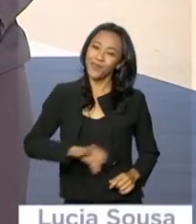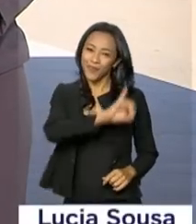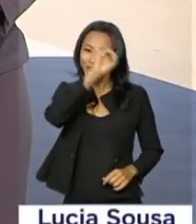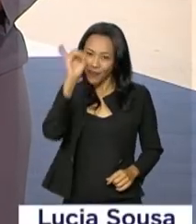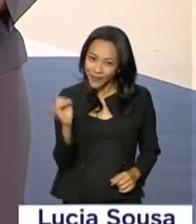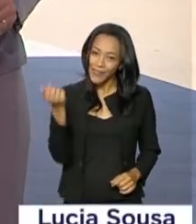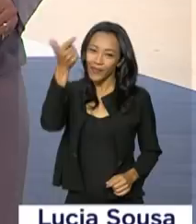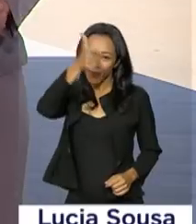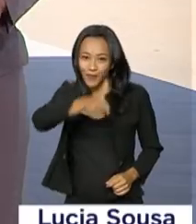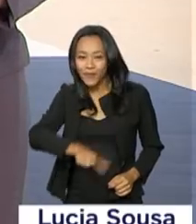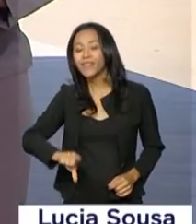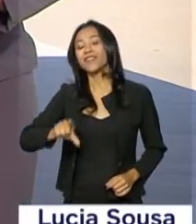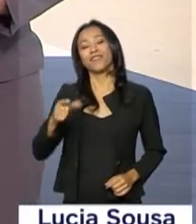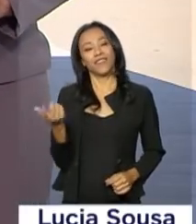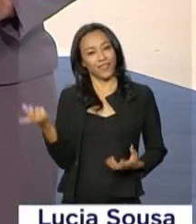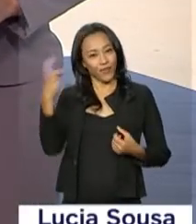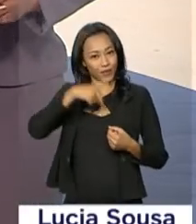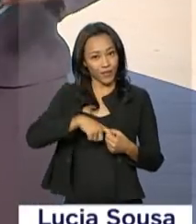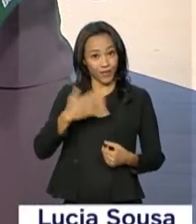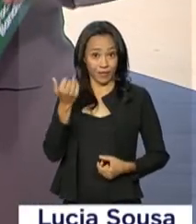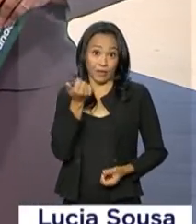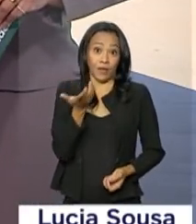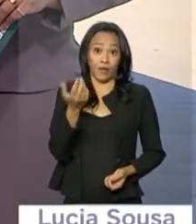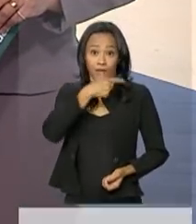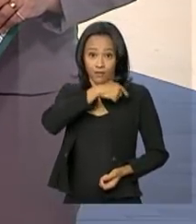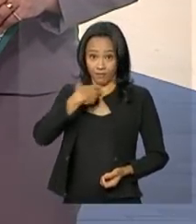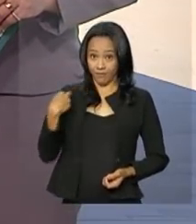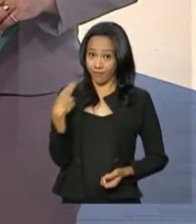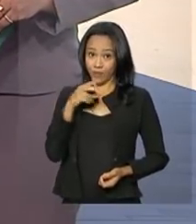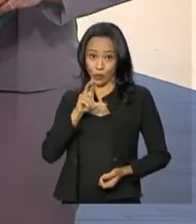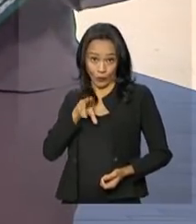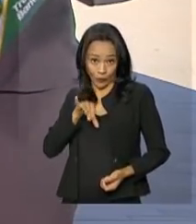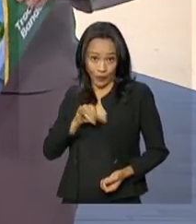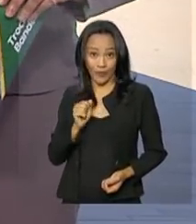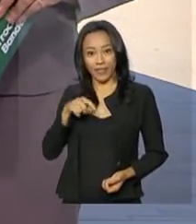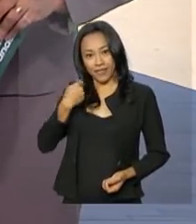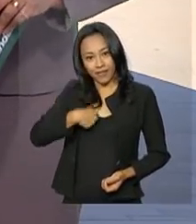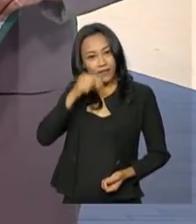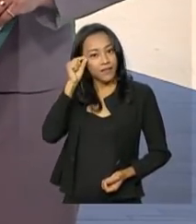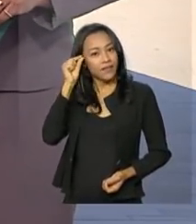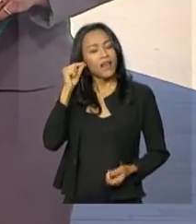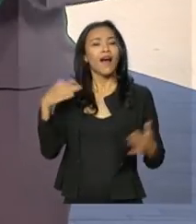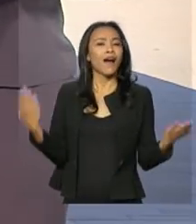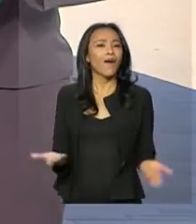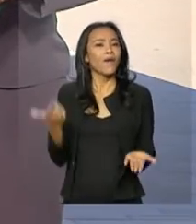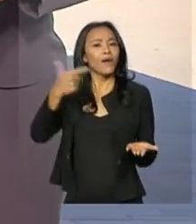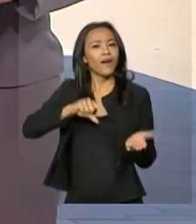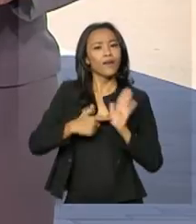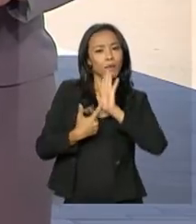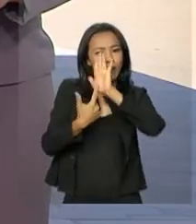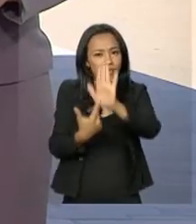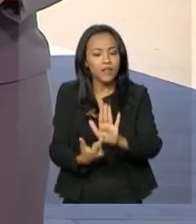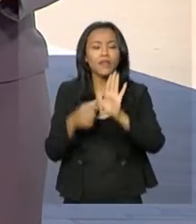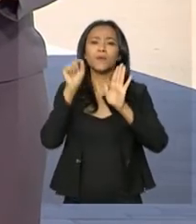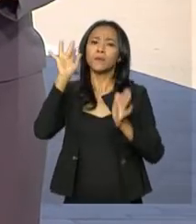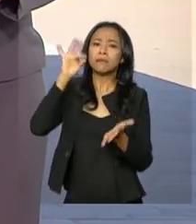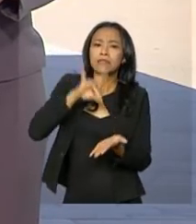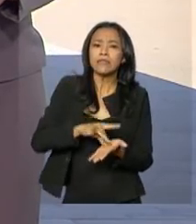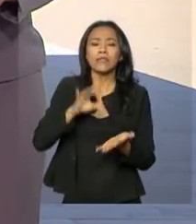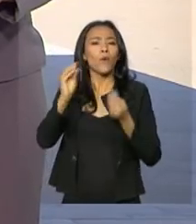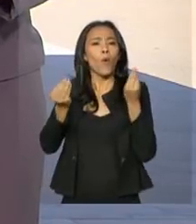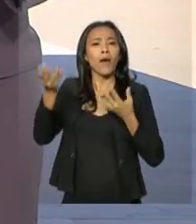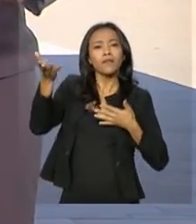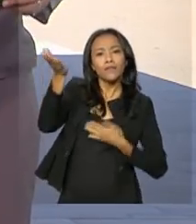Olá, estamos de volta. Eu sou Mara Kenupi e falo direto de Brasília para mais uma transmissão ao vivo da cerimônia da troca